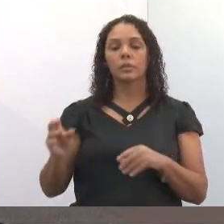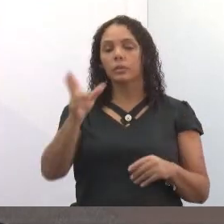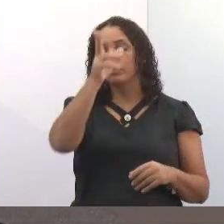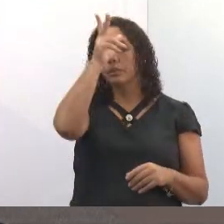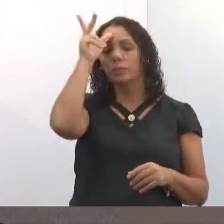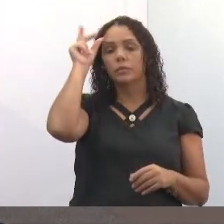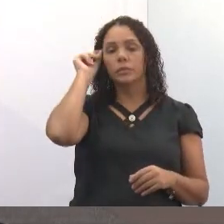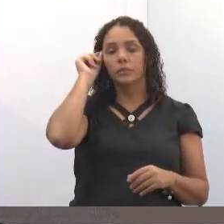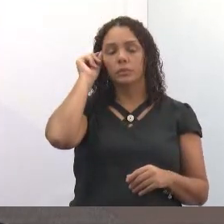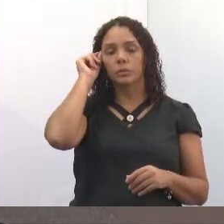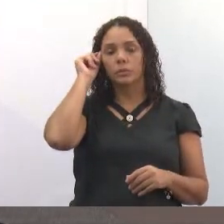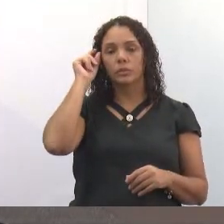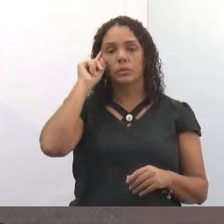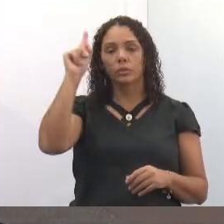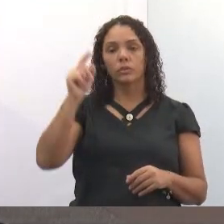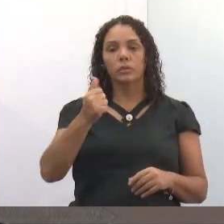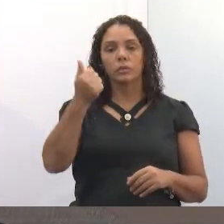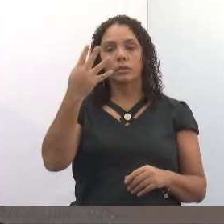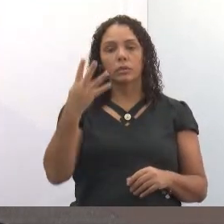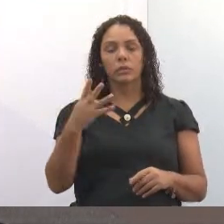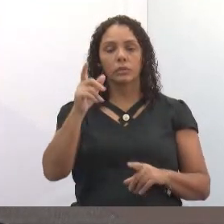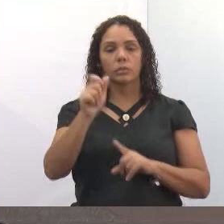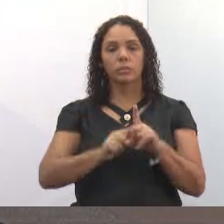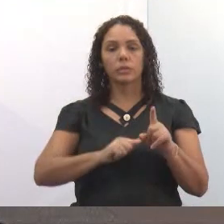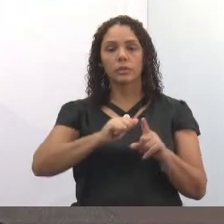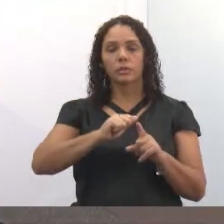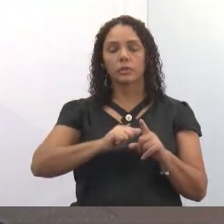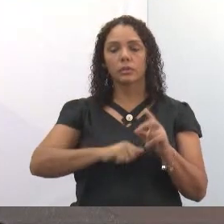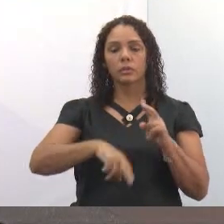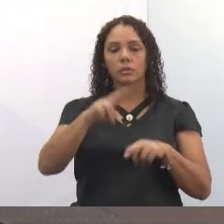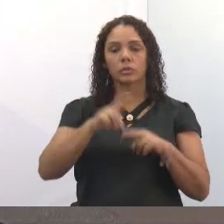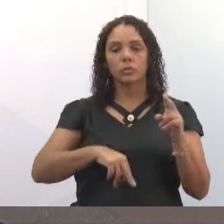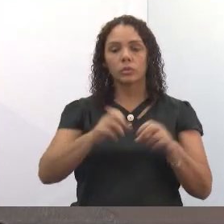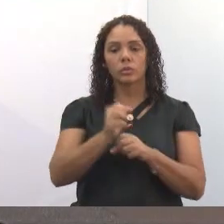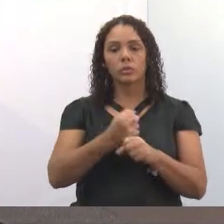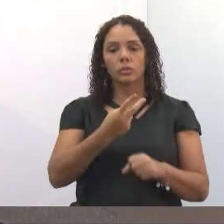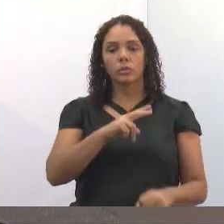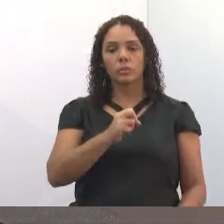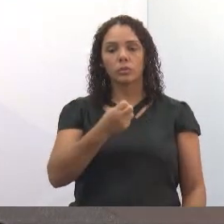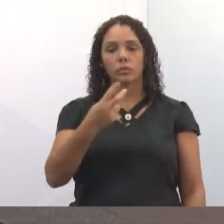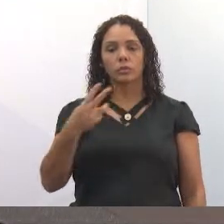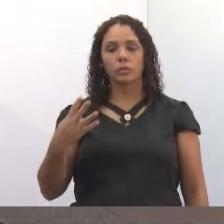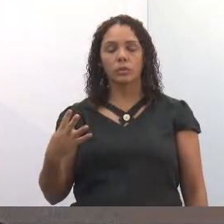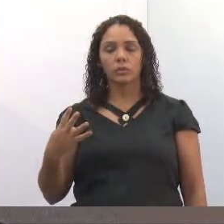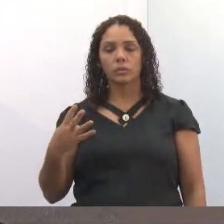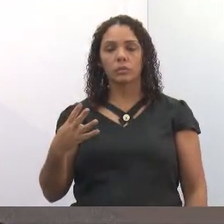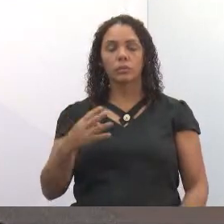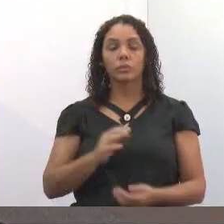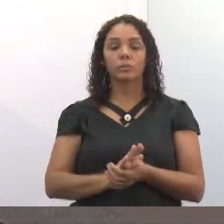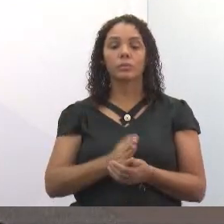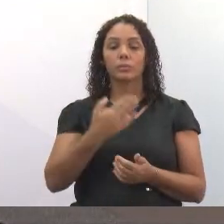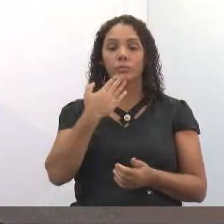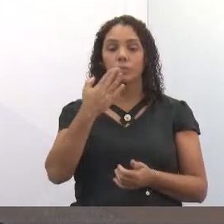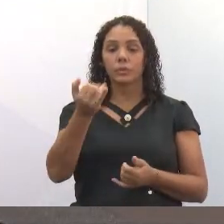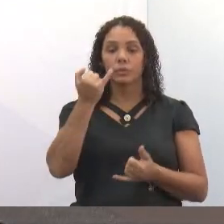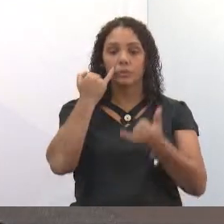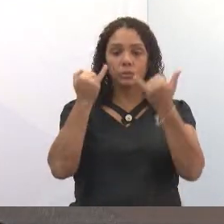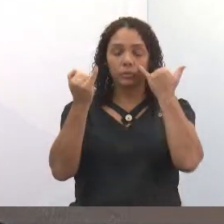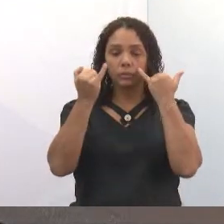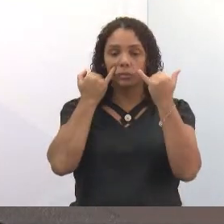recebido nesta Prefeitura no dia 14 de junho de 2024, referente ao pedido de